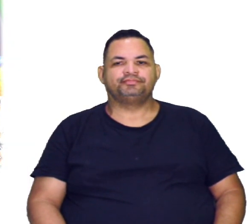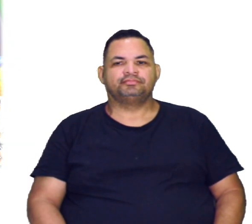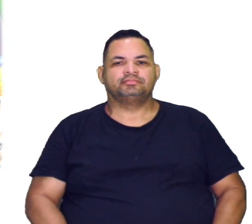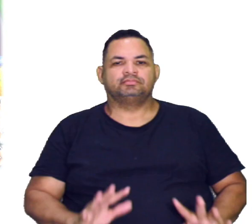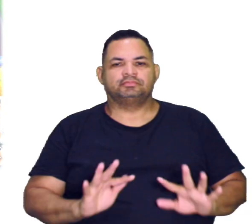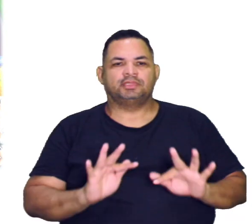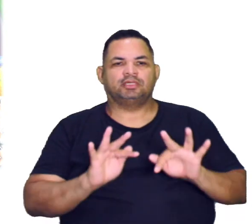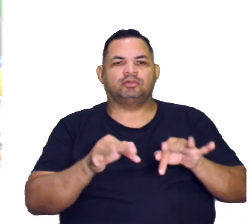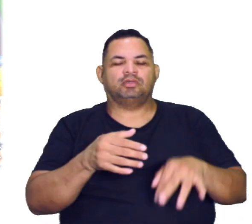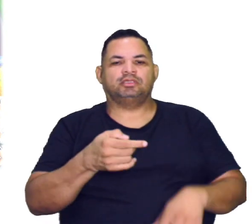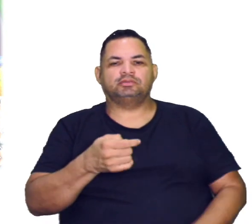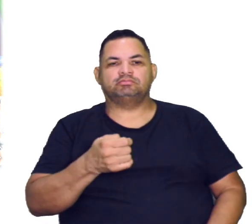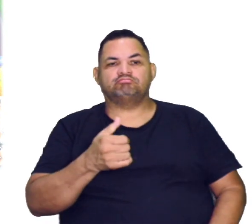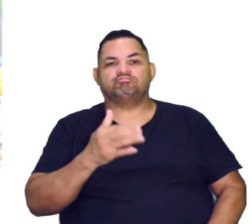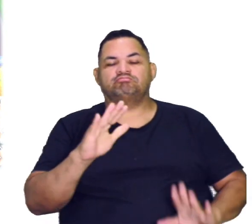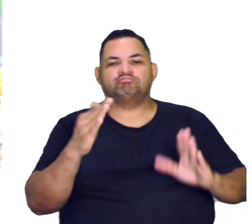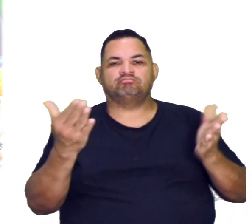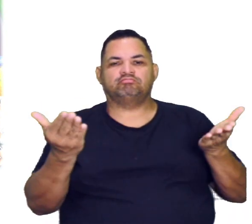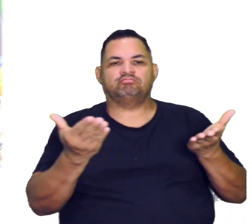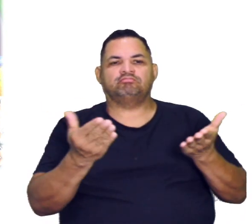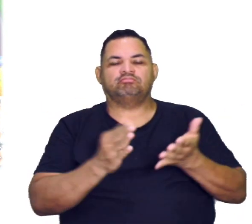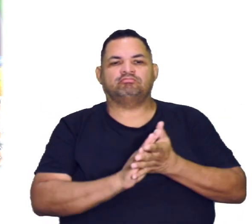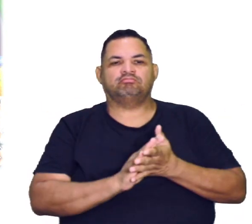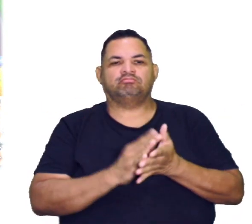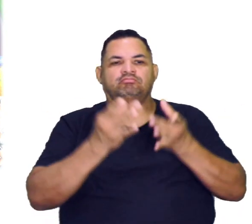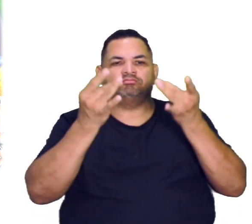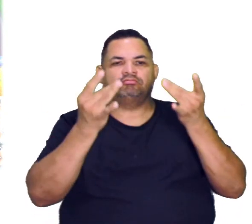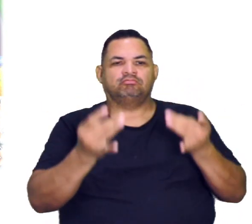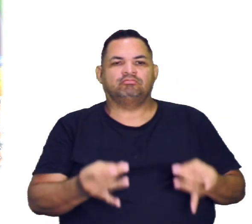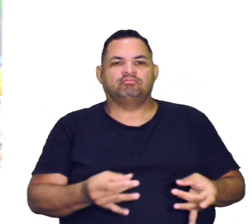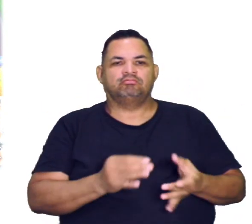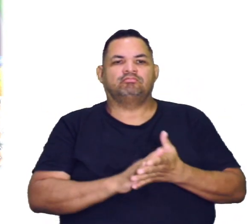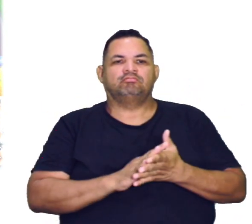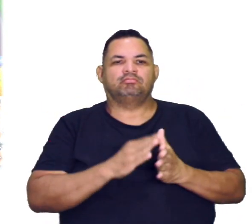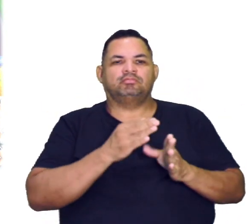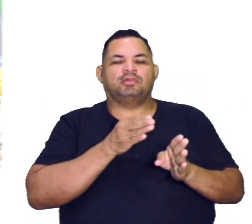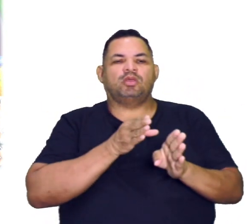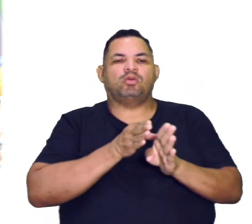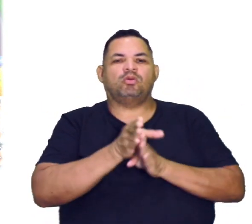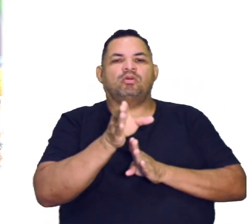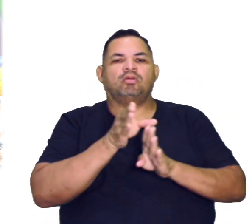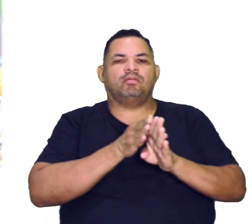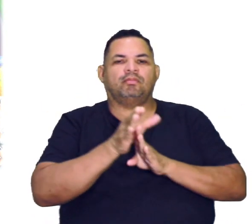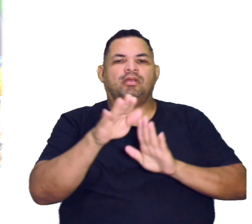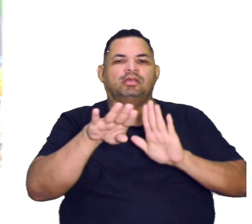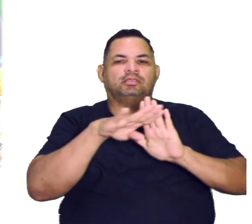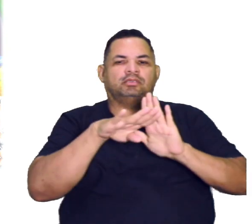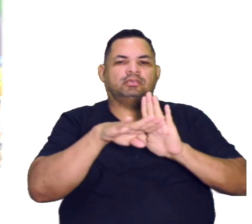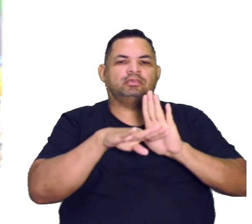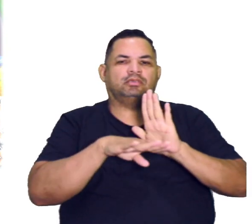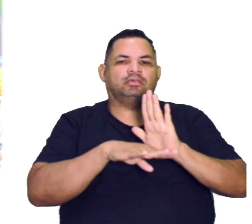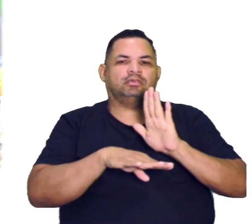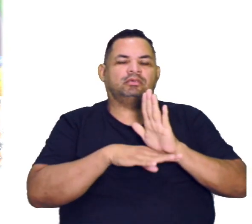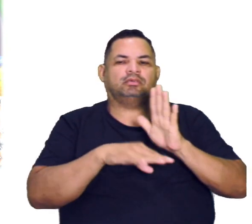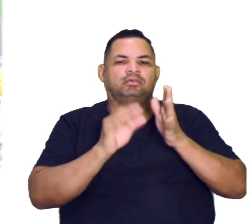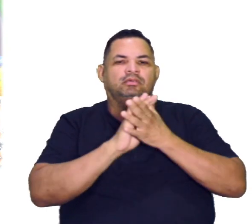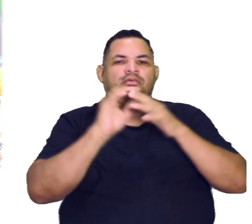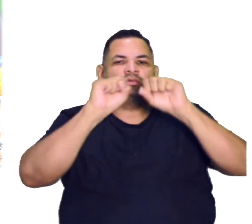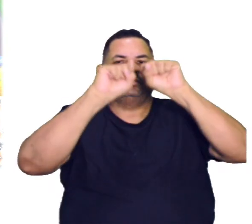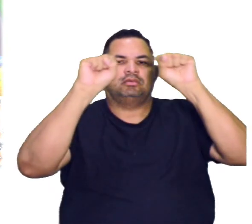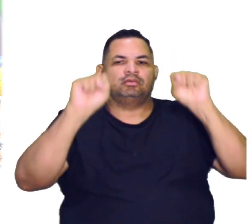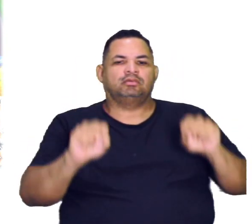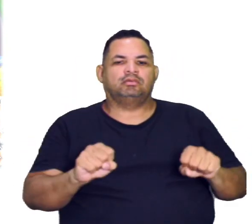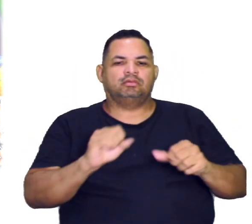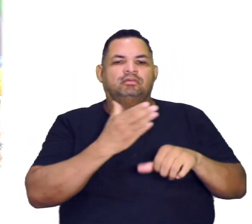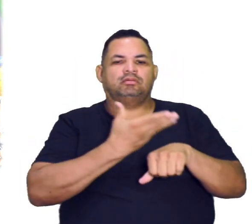aí próximo do final. Falamos aqui sobre diretrizes para a prática sistemática